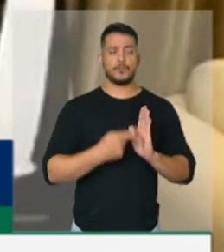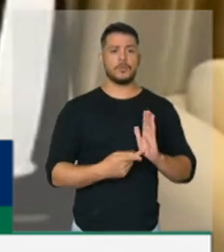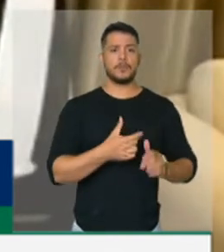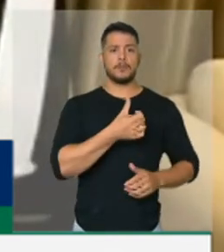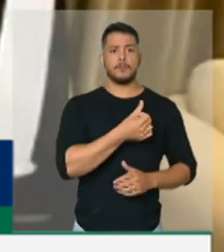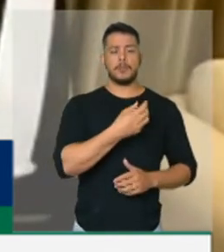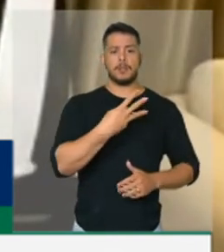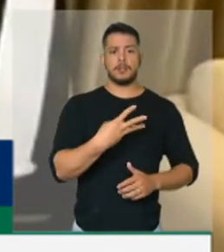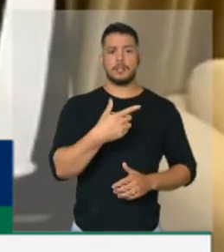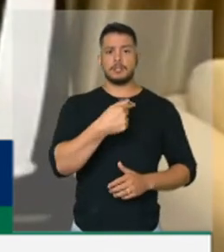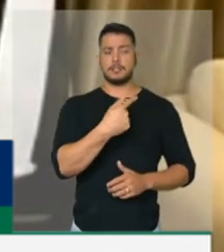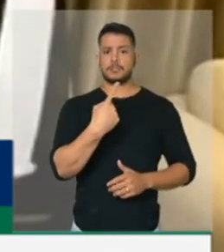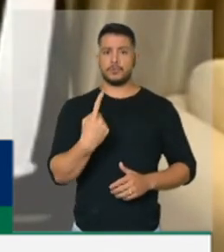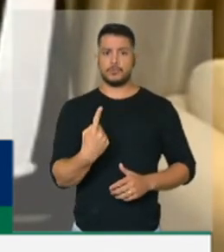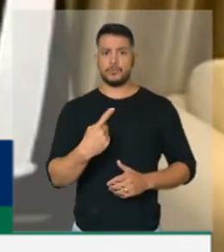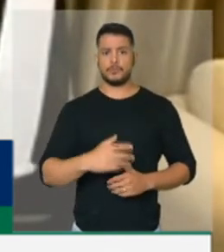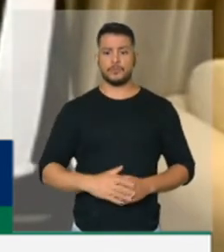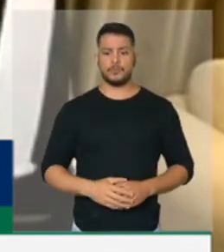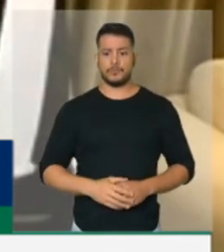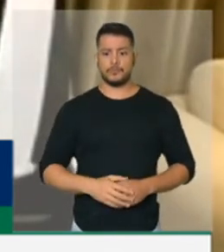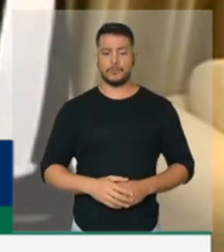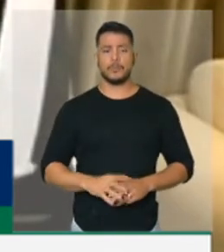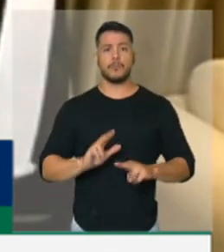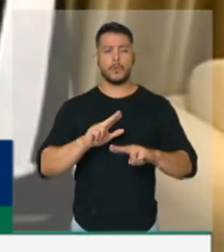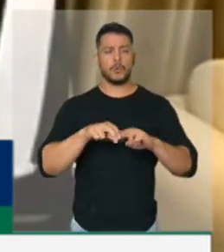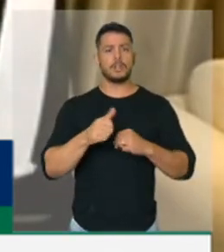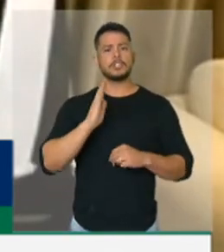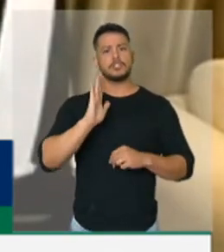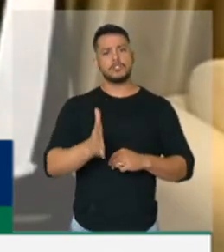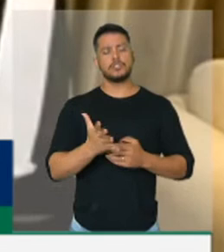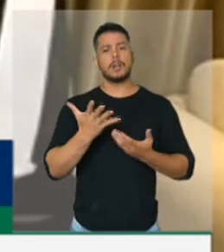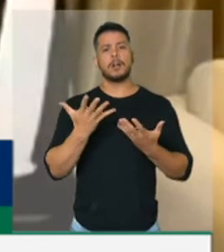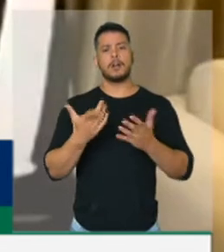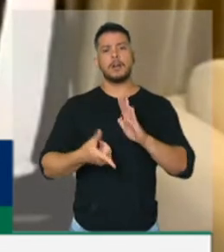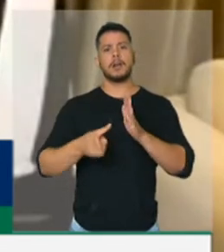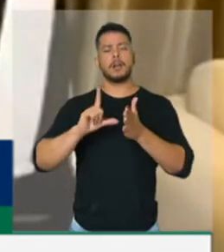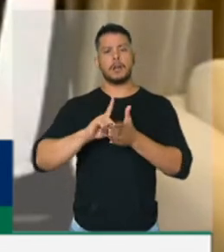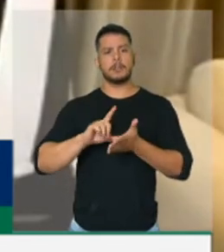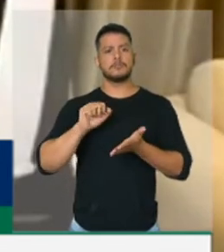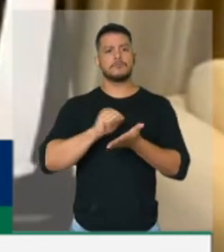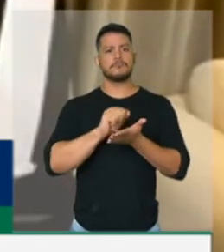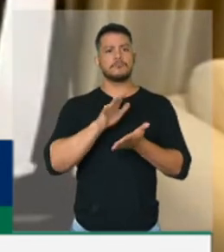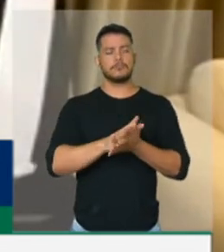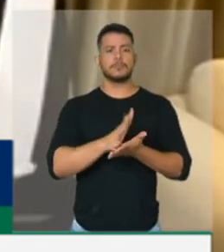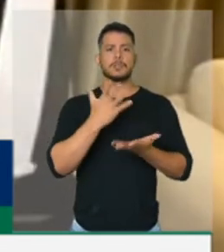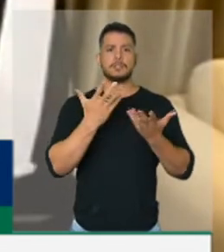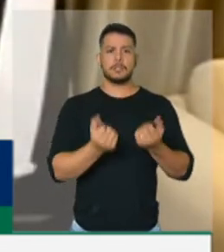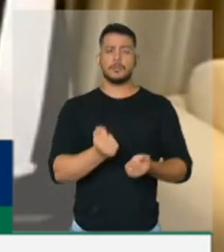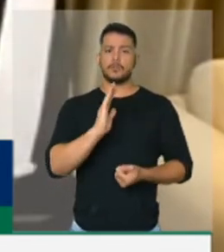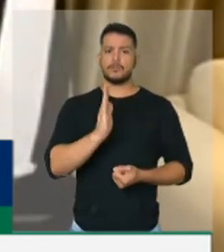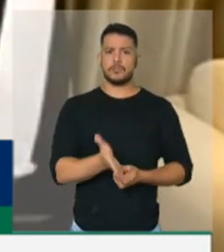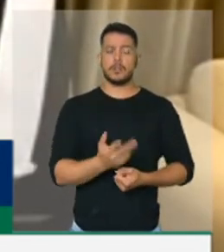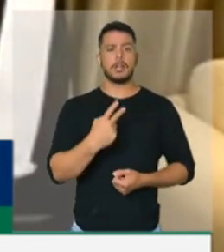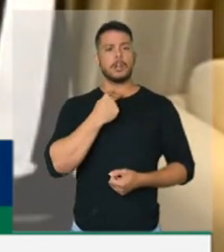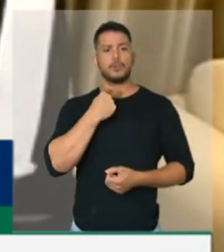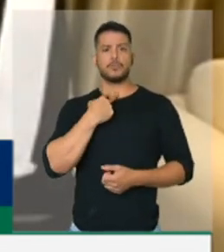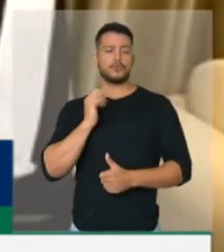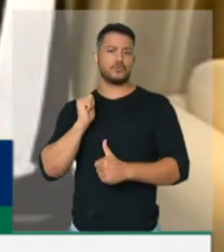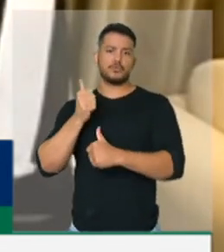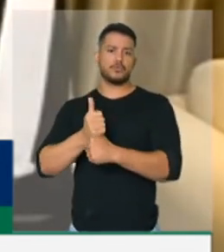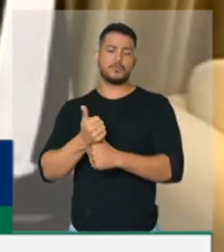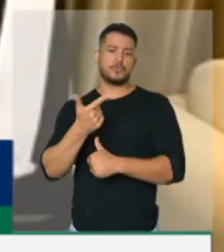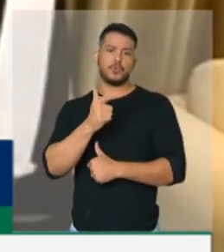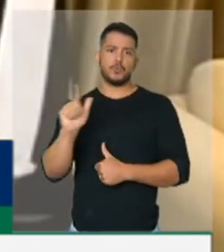6371-2019, considerando a efetivação da minha designação no dia 23 de 6 de 2021 e possibilidade da substituição da relatoria pela deputada Aline